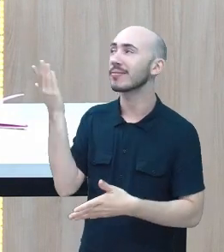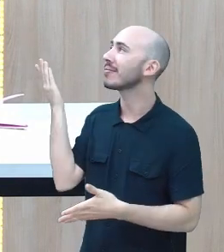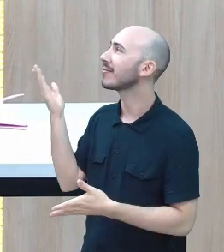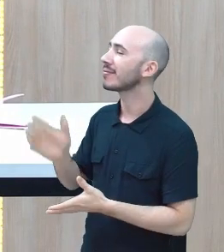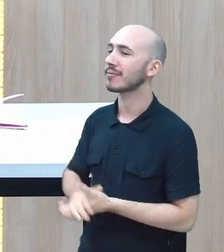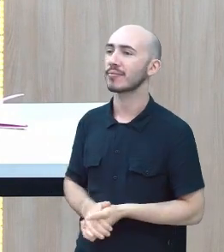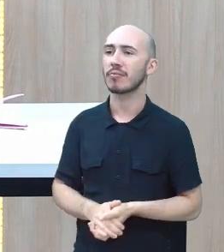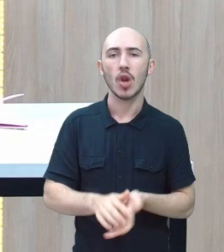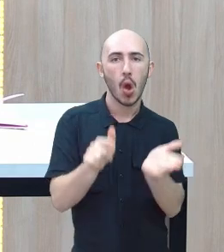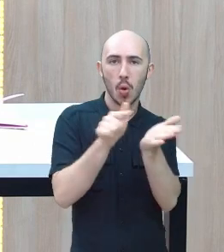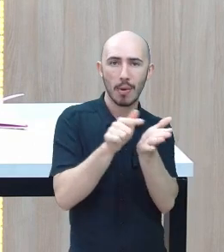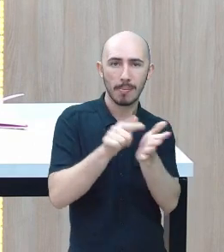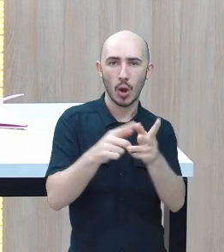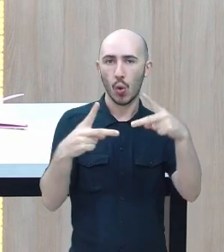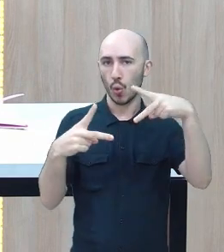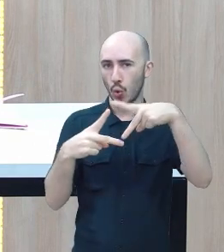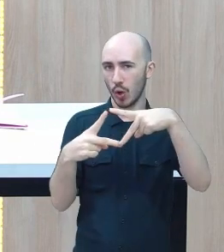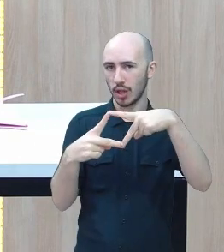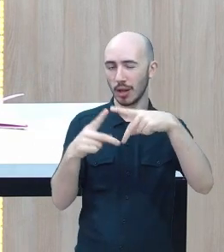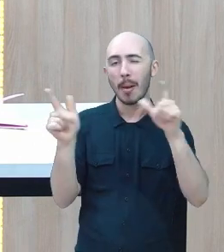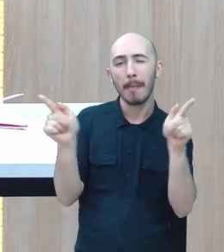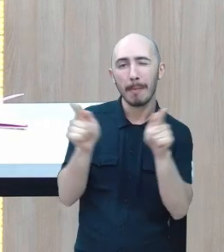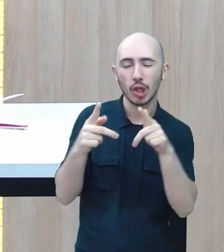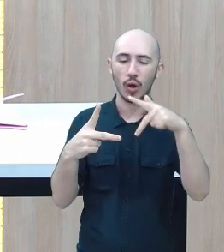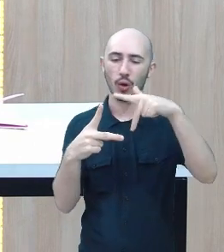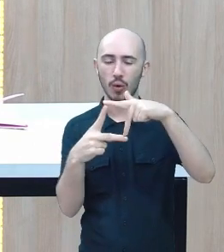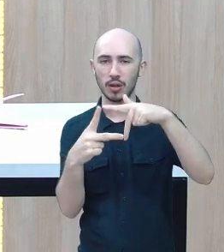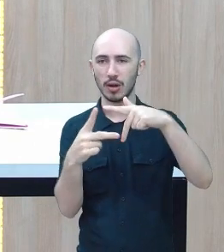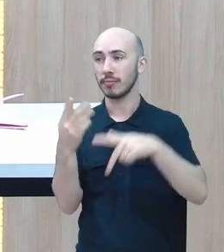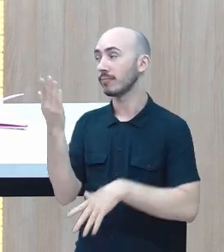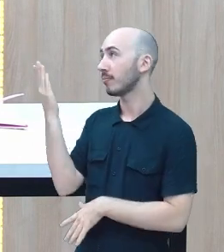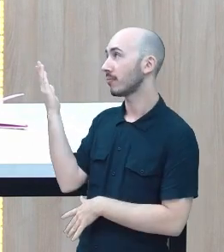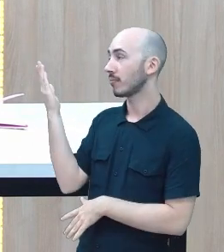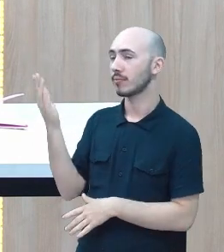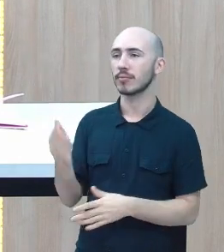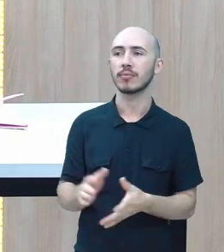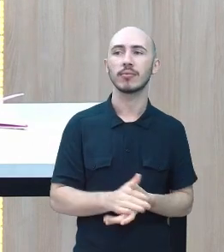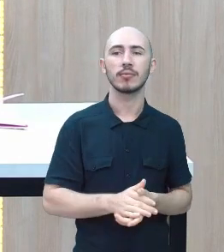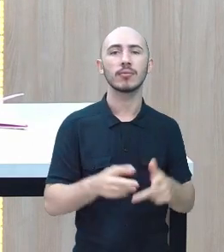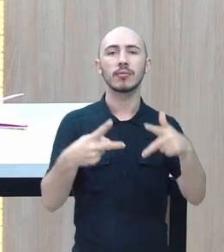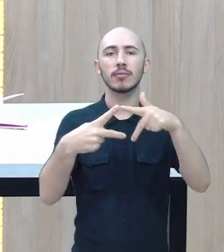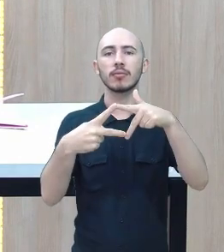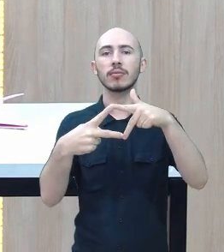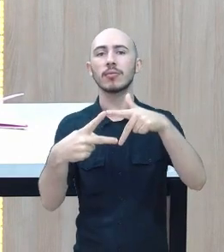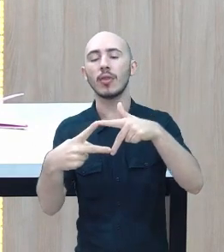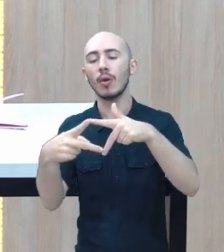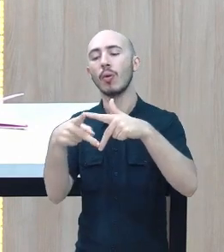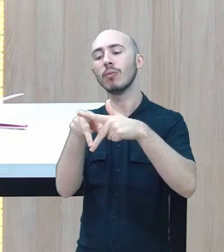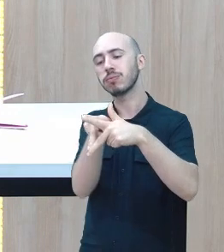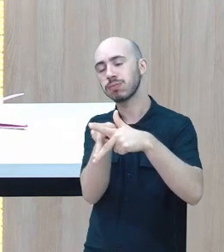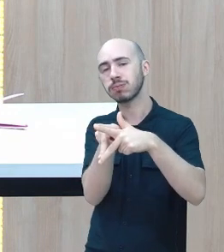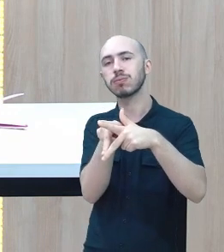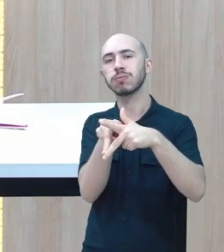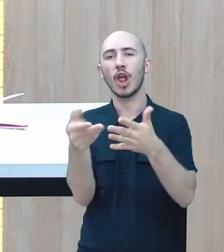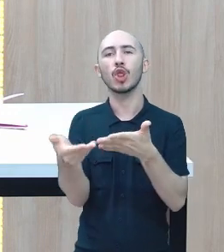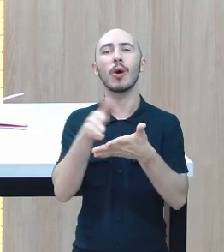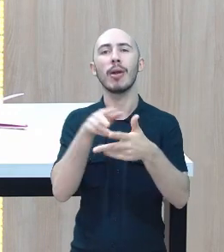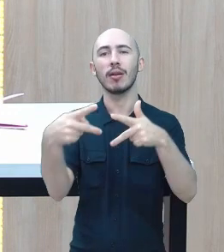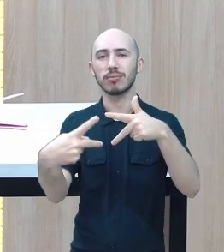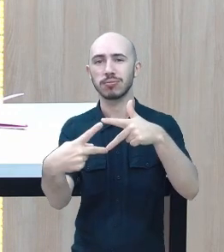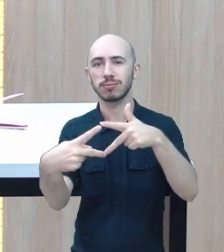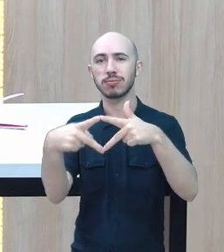um papel em formato de quadrado. Vocês vão dobrar da mesma forma, assim, formando